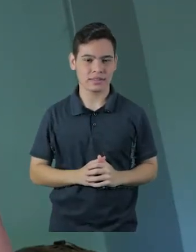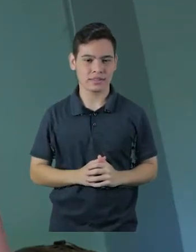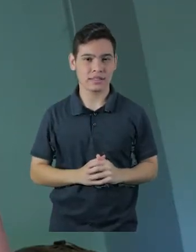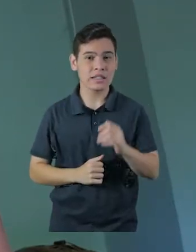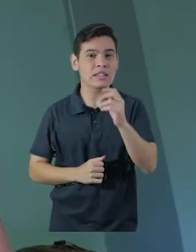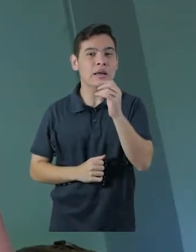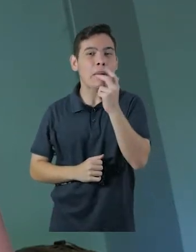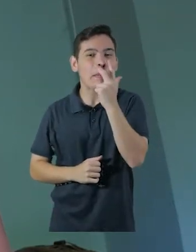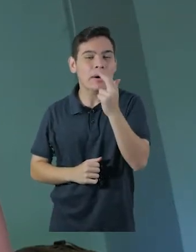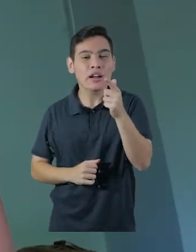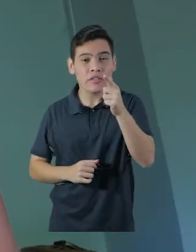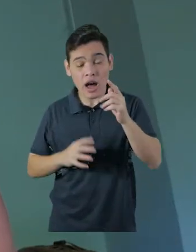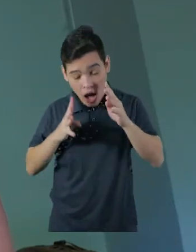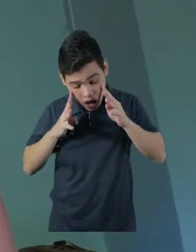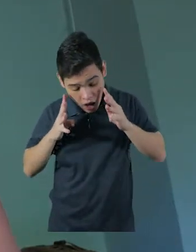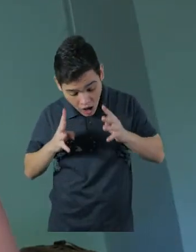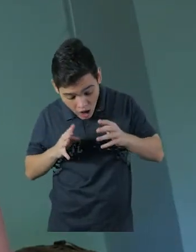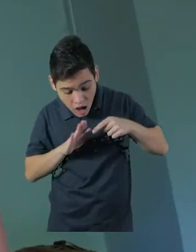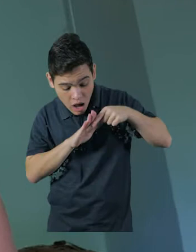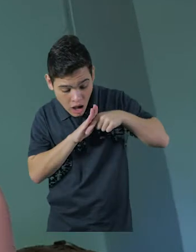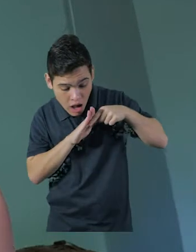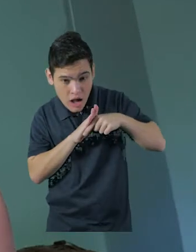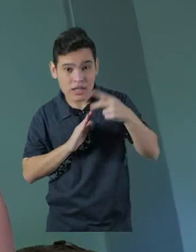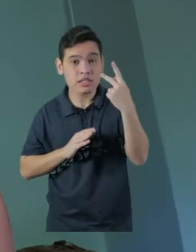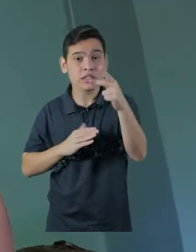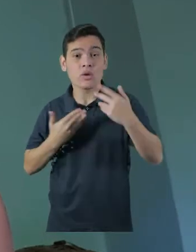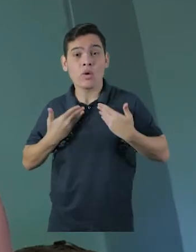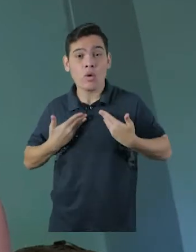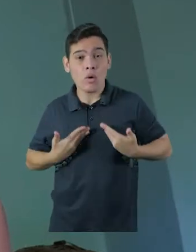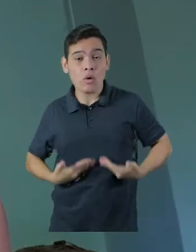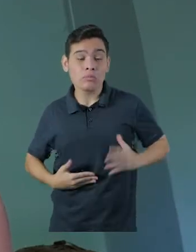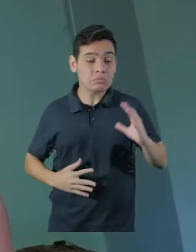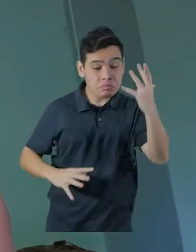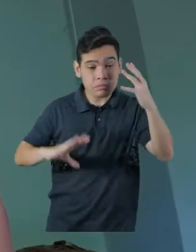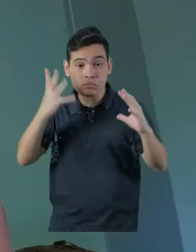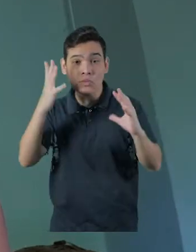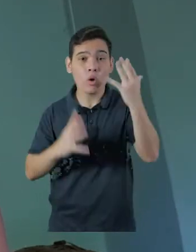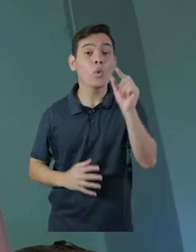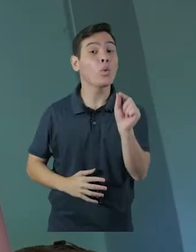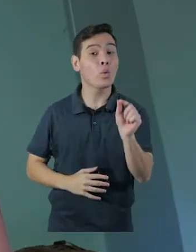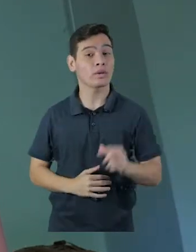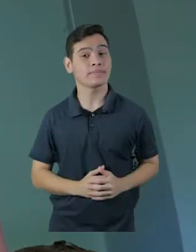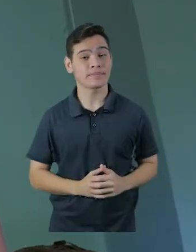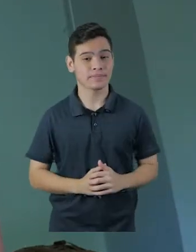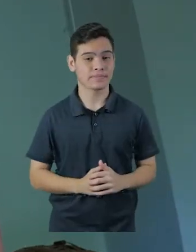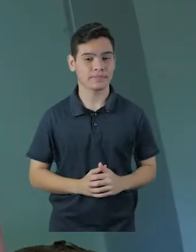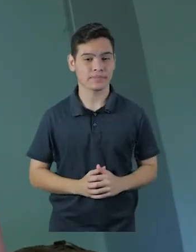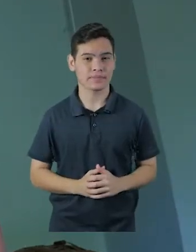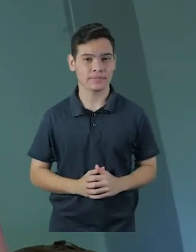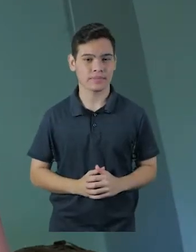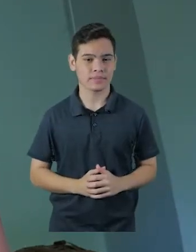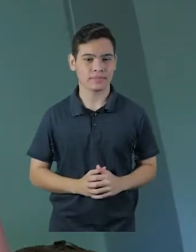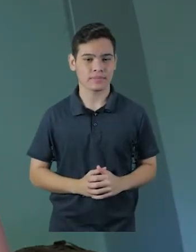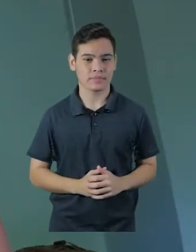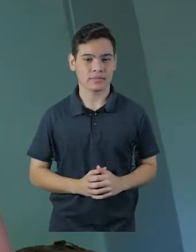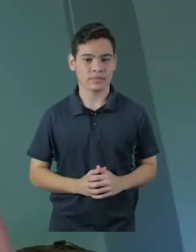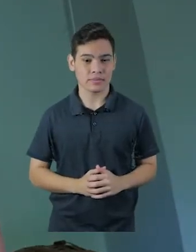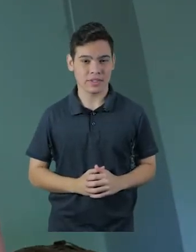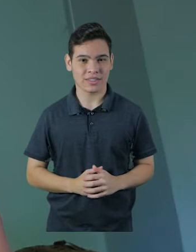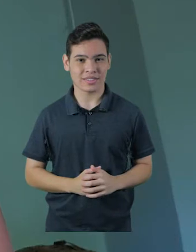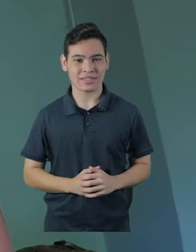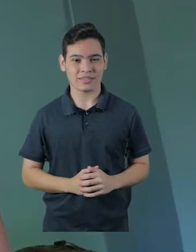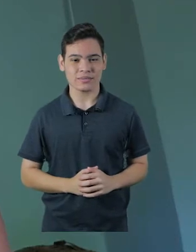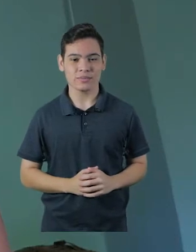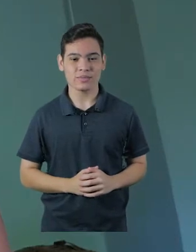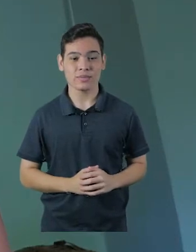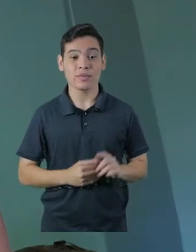testemunhando um fato do seu corpo, um fenômeno que está acontecendo o tempo todo. E, na verdade, é bem